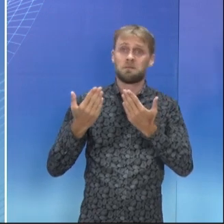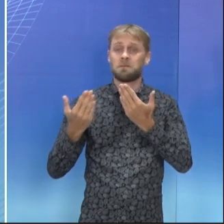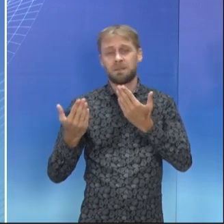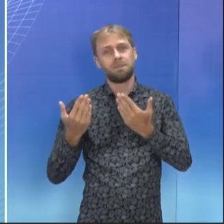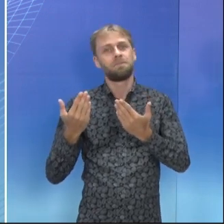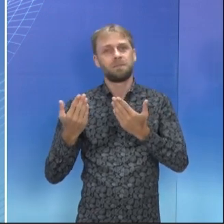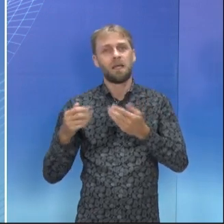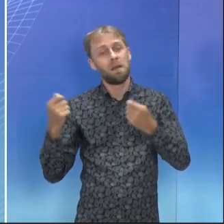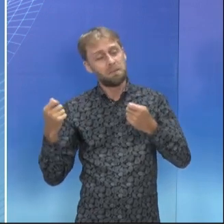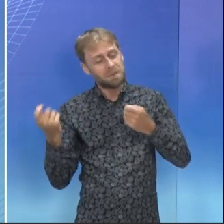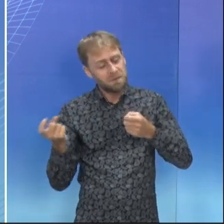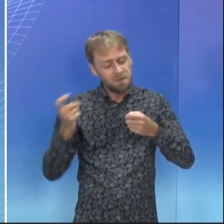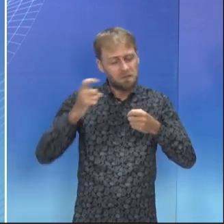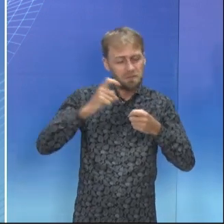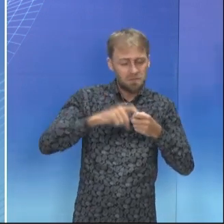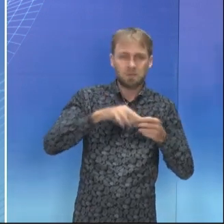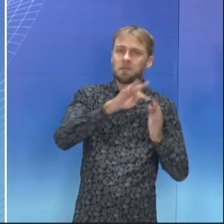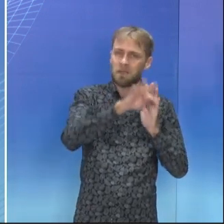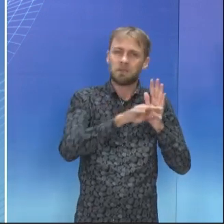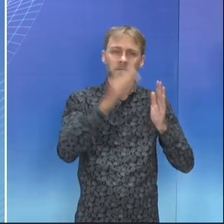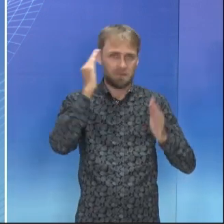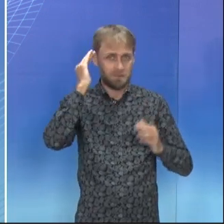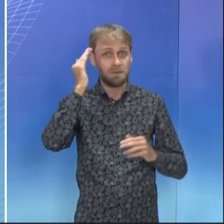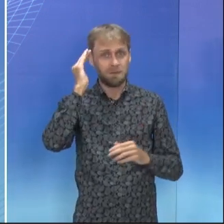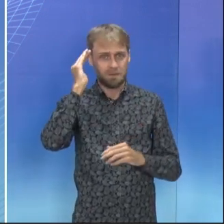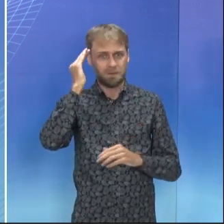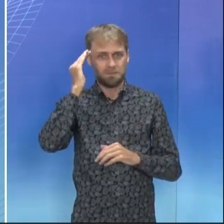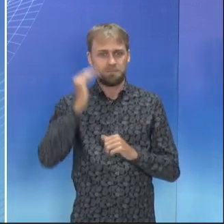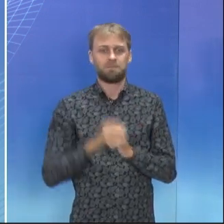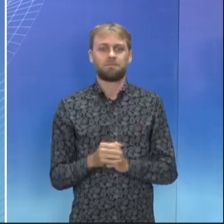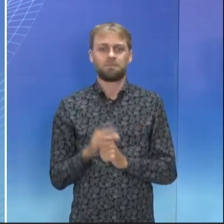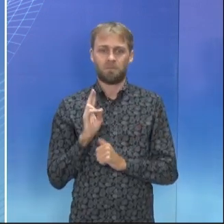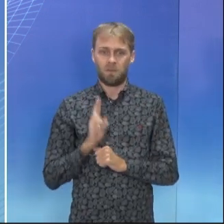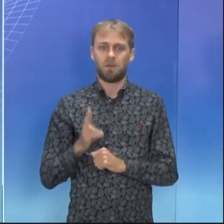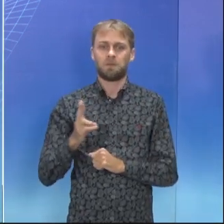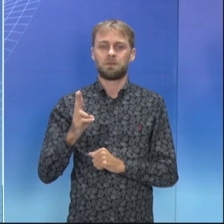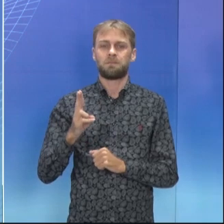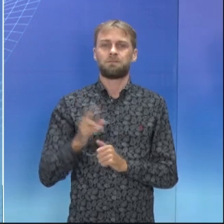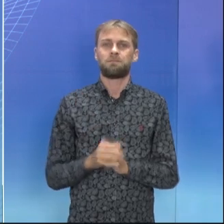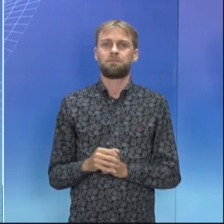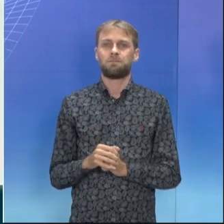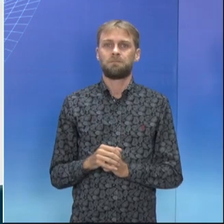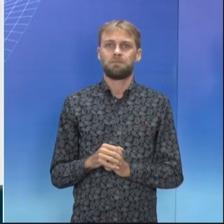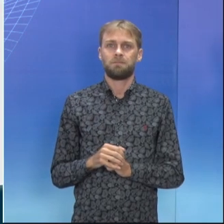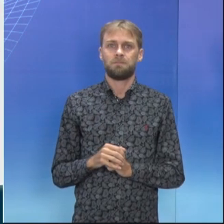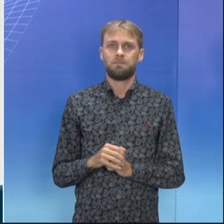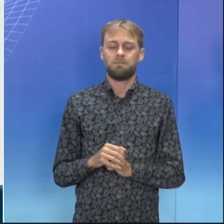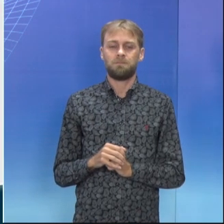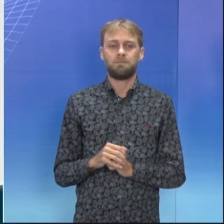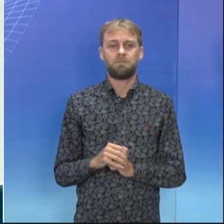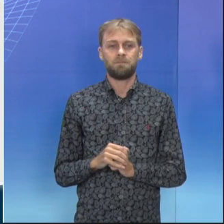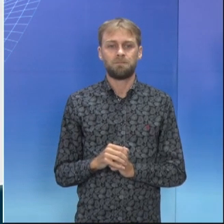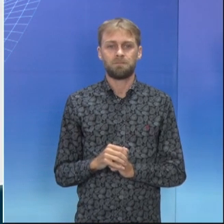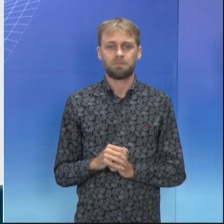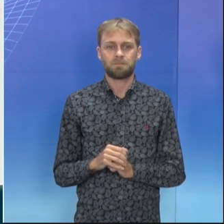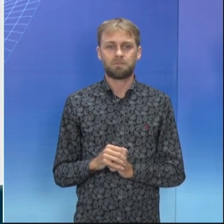conseguir ir lá no texto e diferenciar, tá certo? Vamos seguir? Vamos começar?